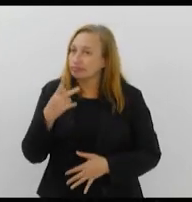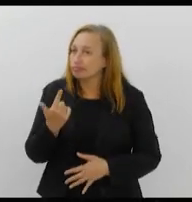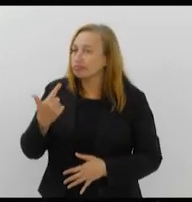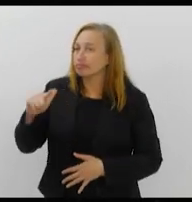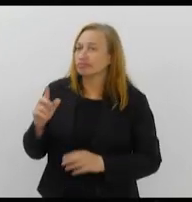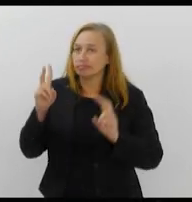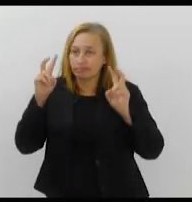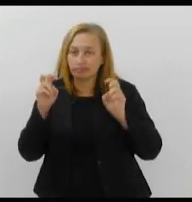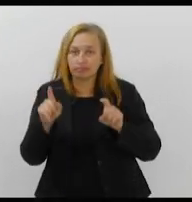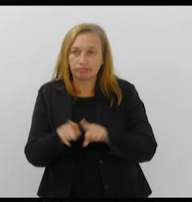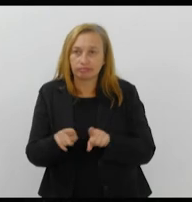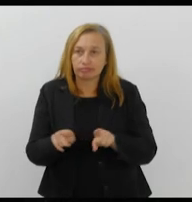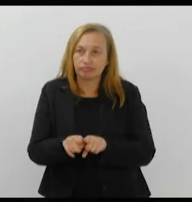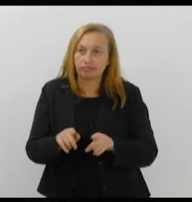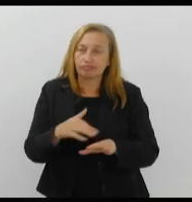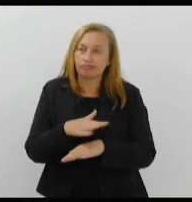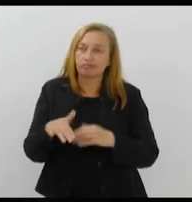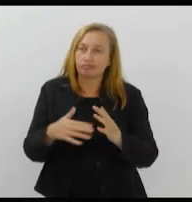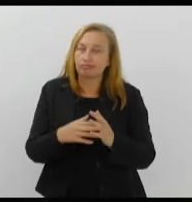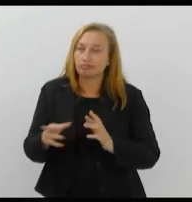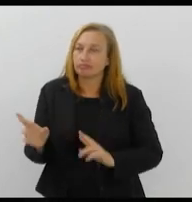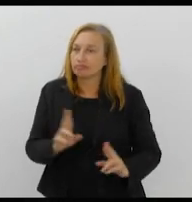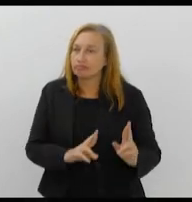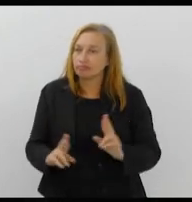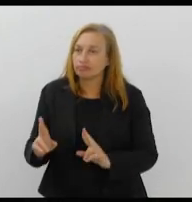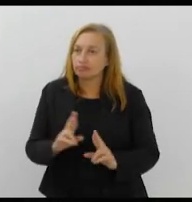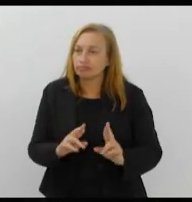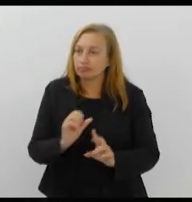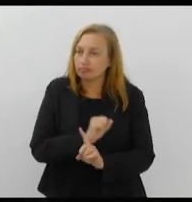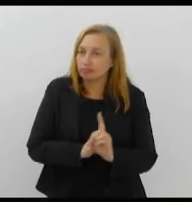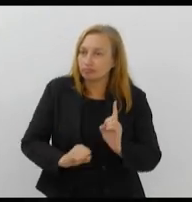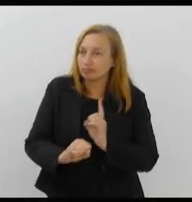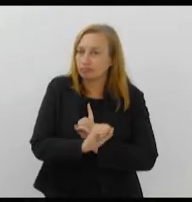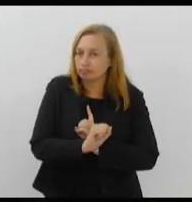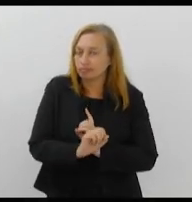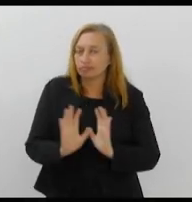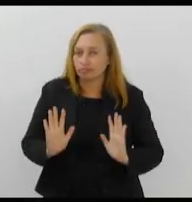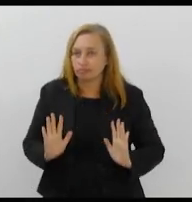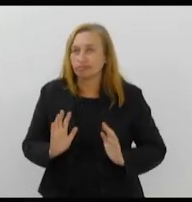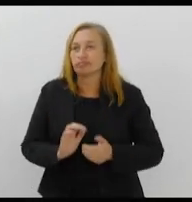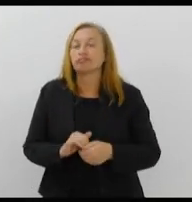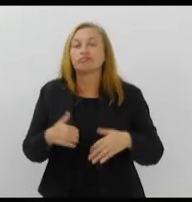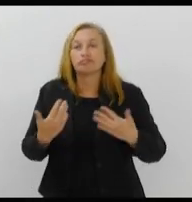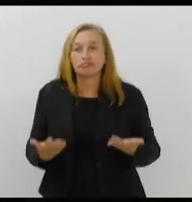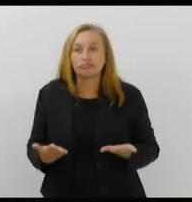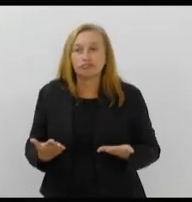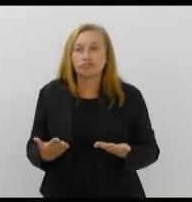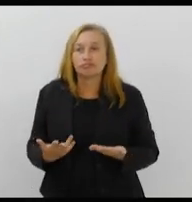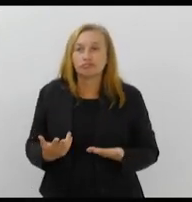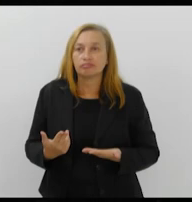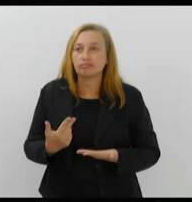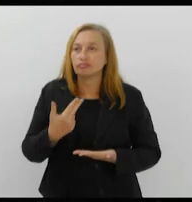outra questão. Todas as relações em sociedade são regulamentadas. Então, a gente também